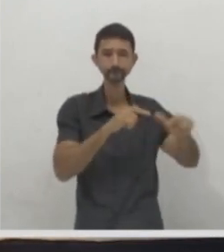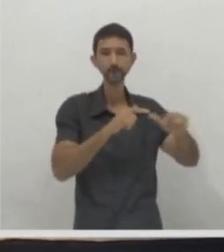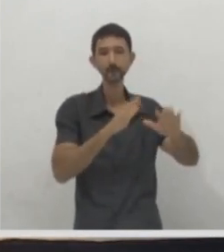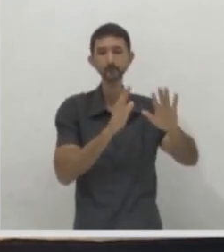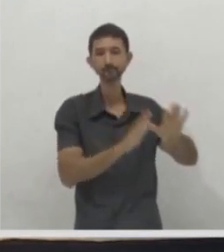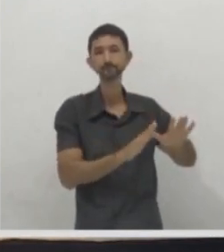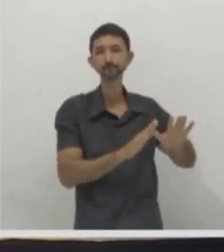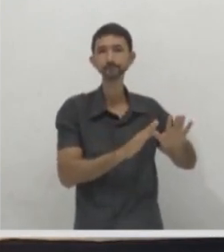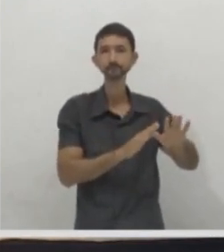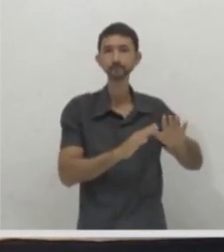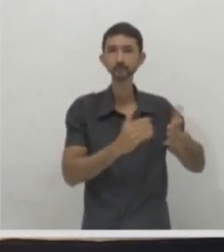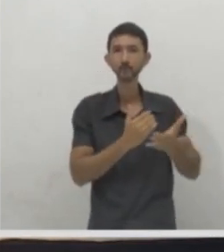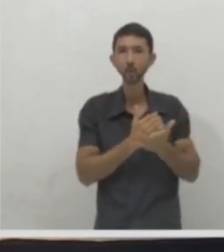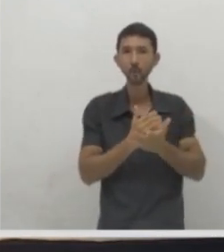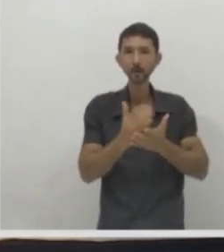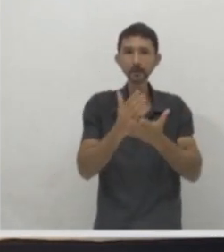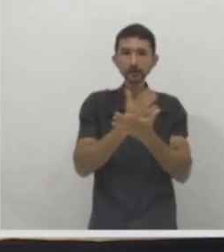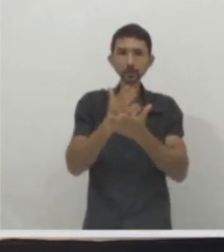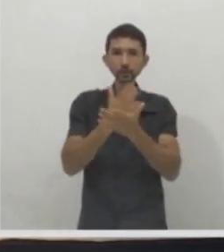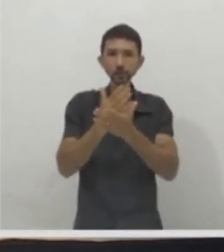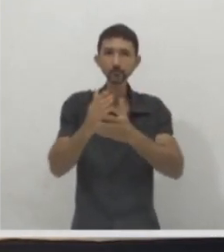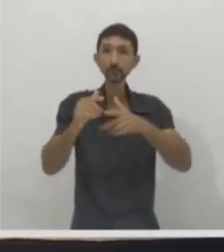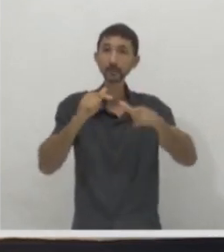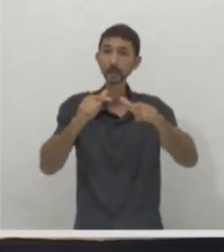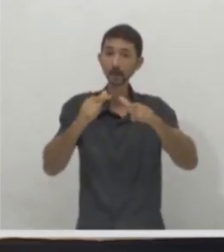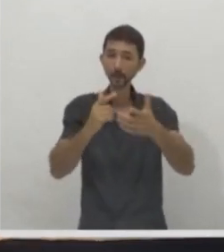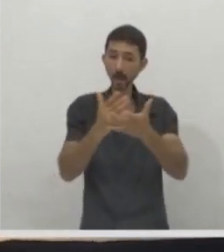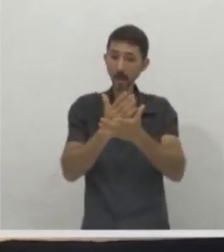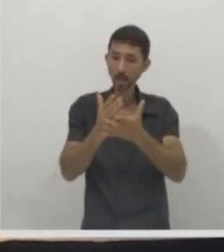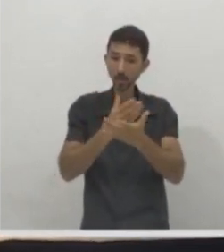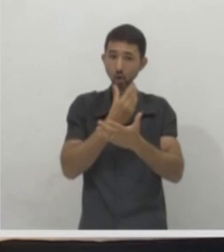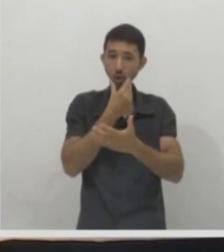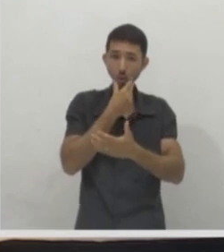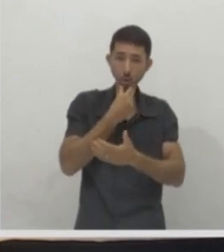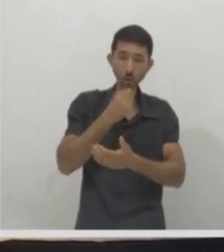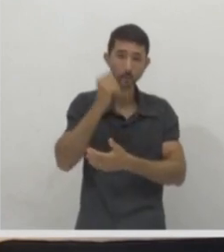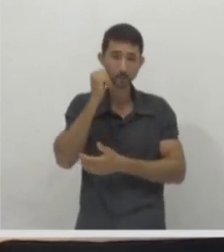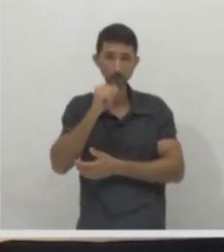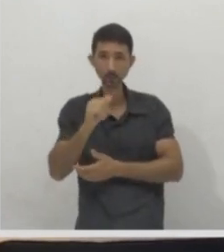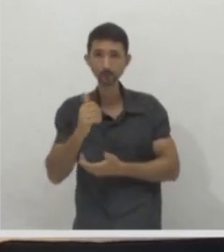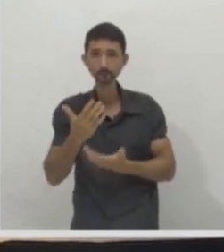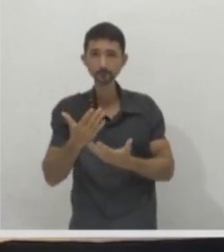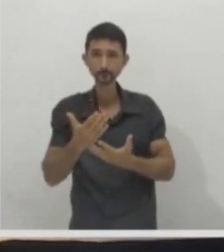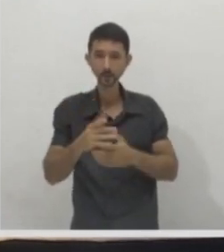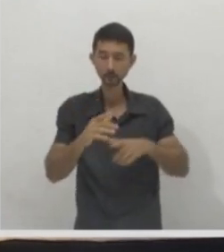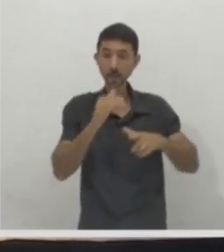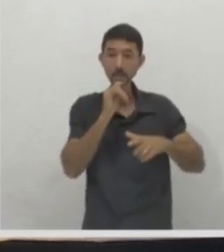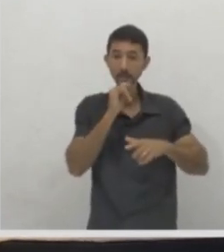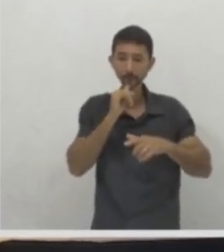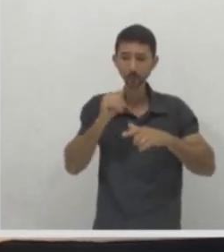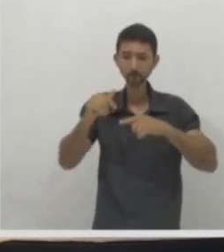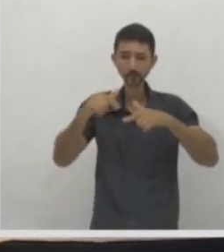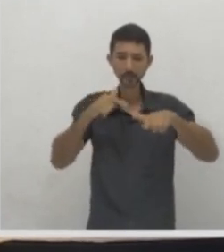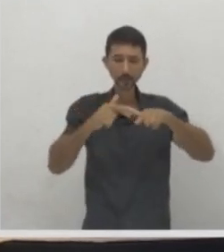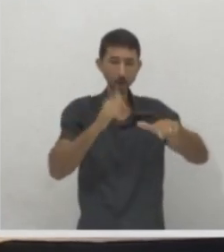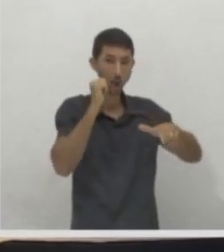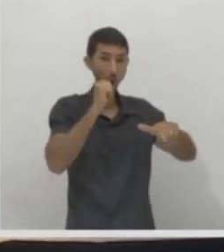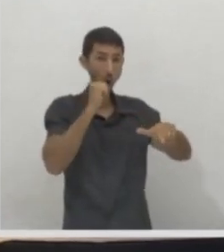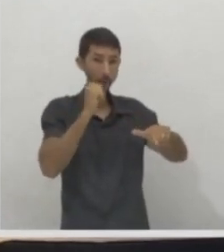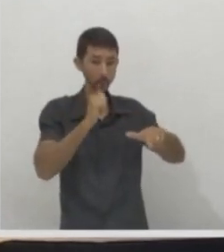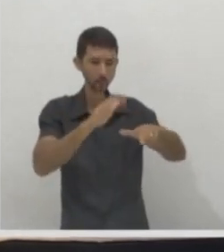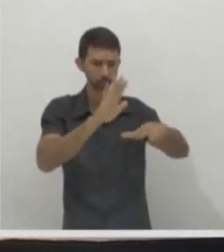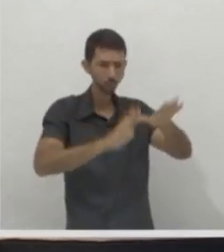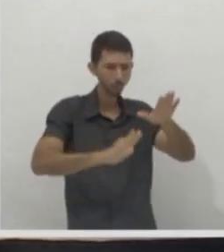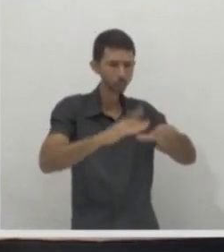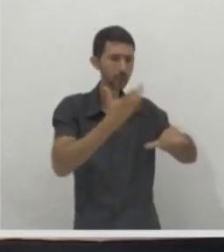Então, começou a haver uma divisão por sexo. Tá? Não que o trabalho da mulher de cuidar